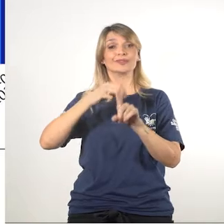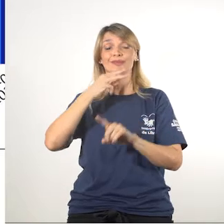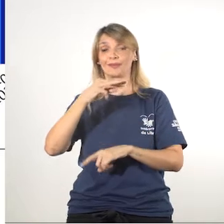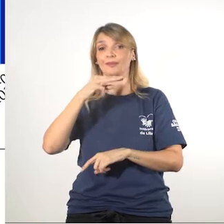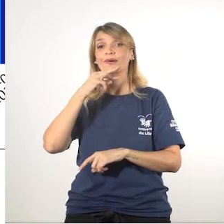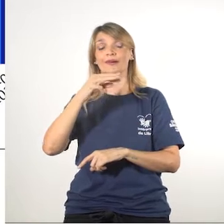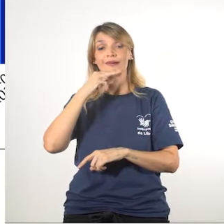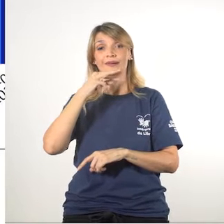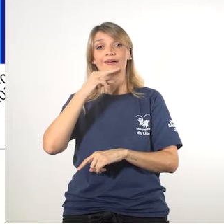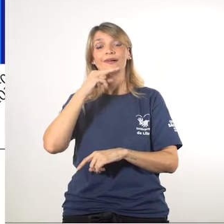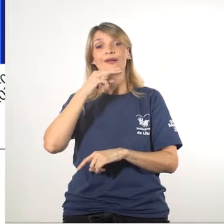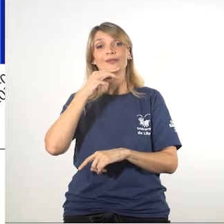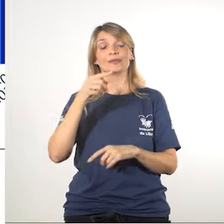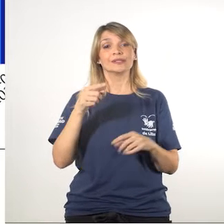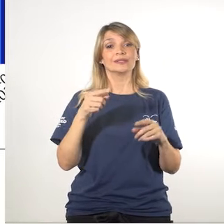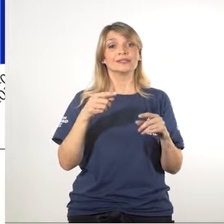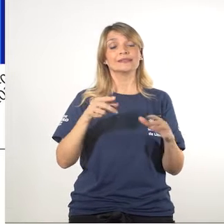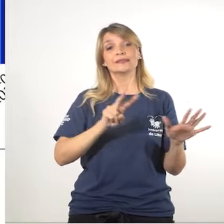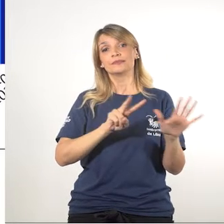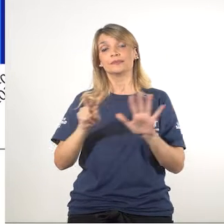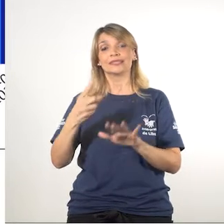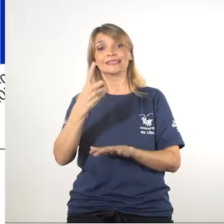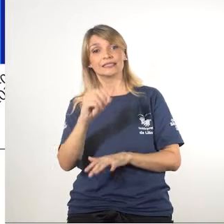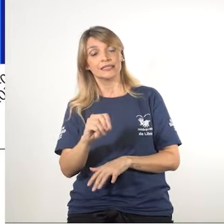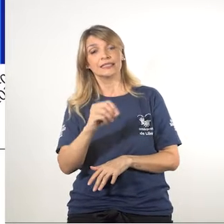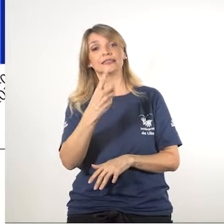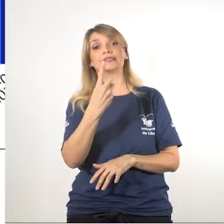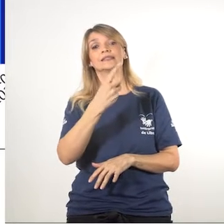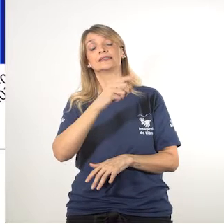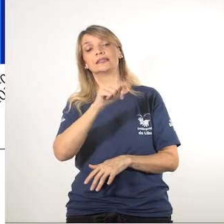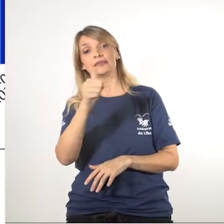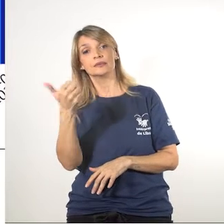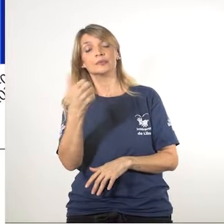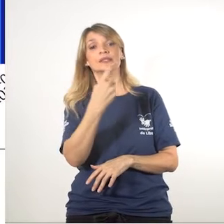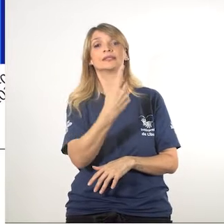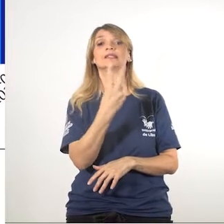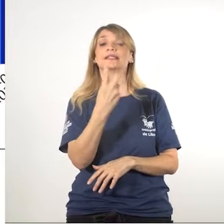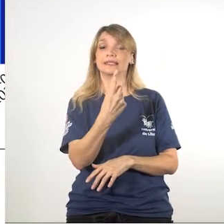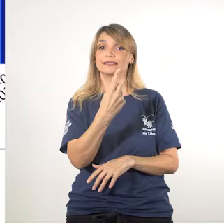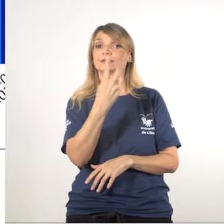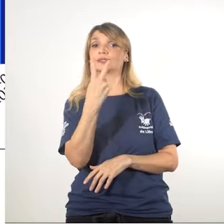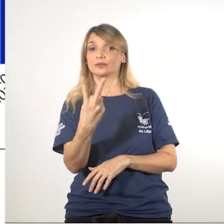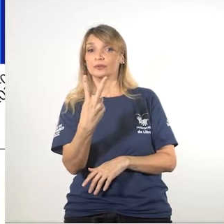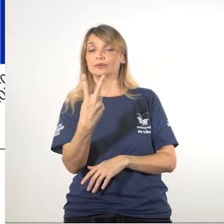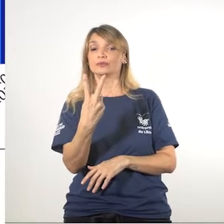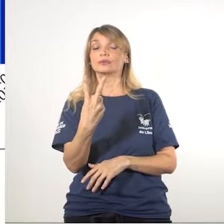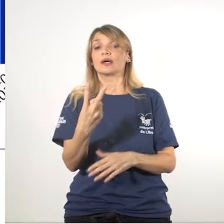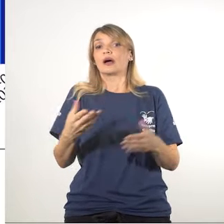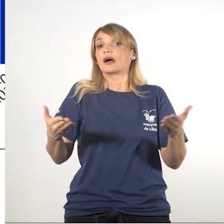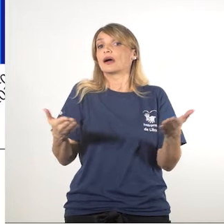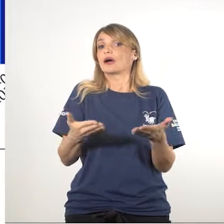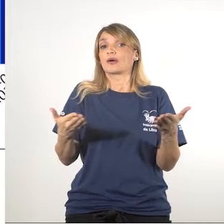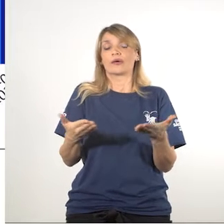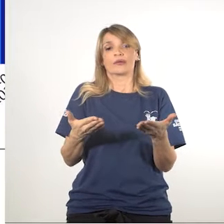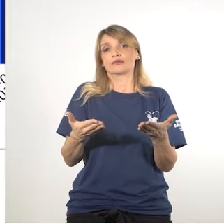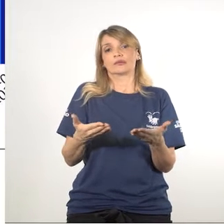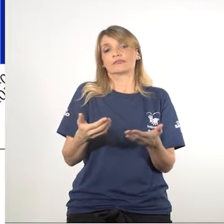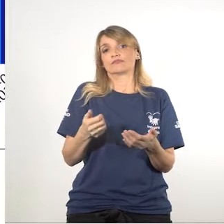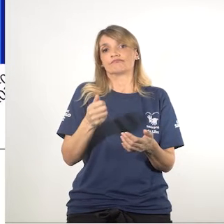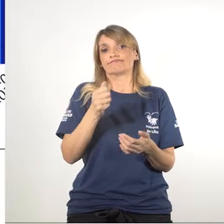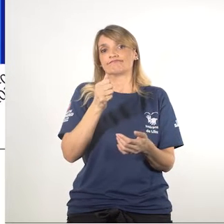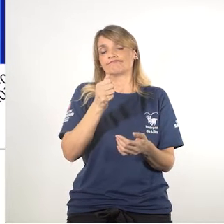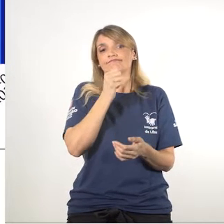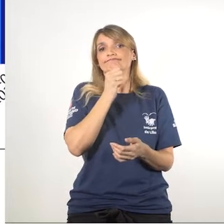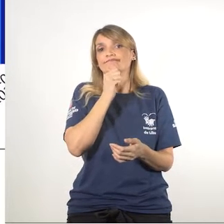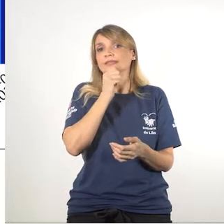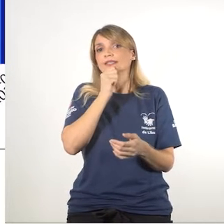nas semanas 10ª, 11ª e 12ª, e os dados mais recentes ainda que não foram computados e não